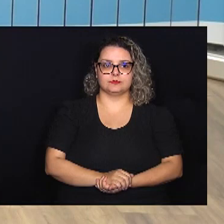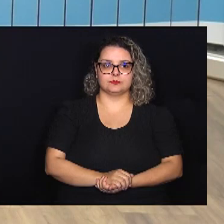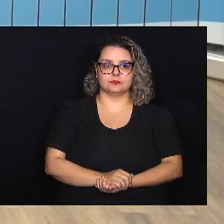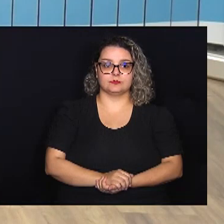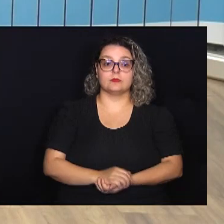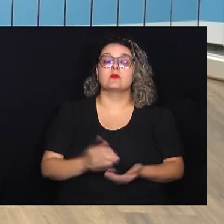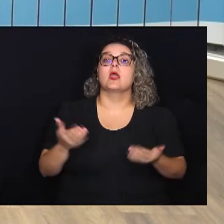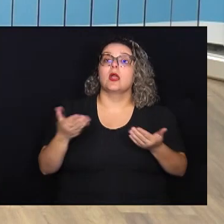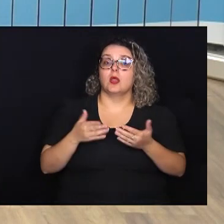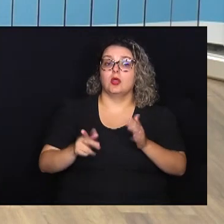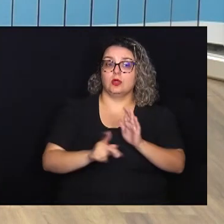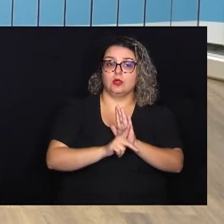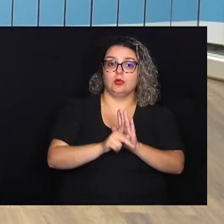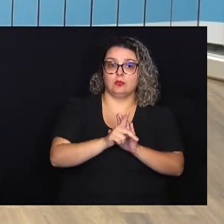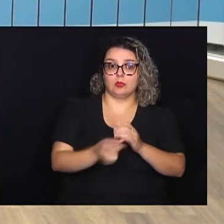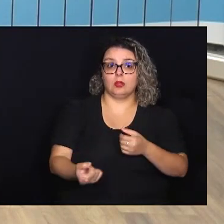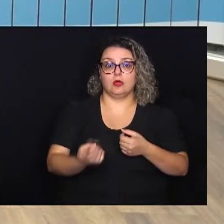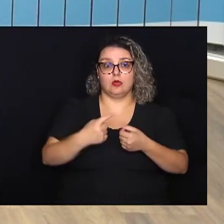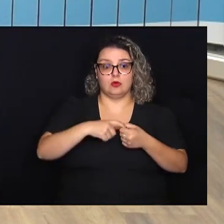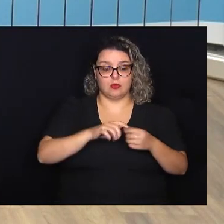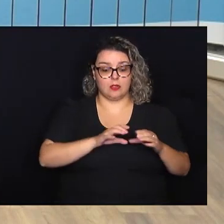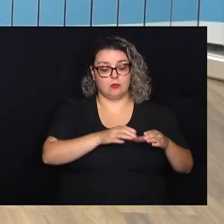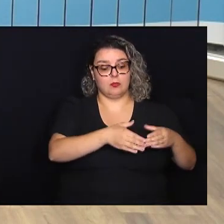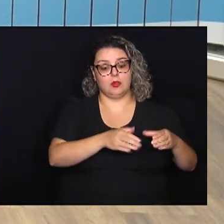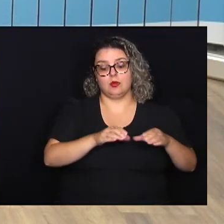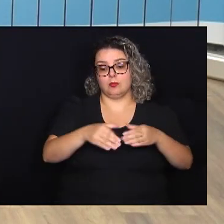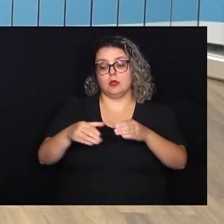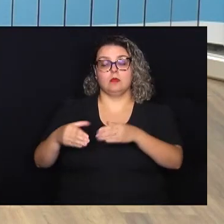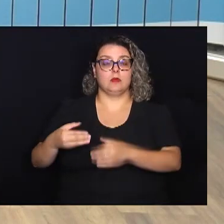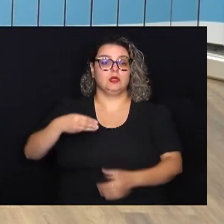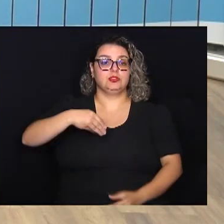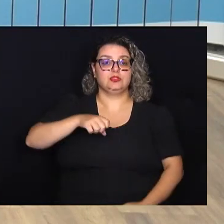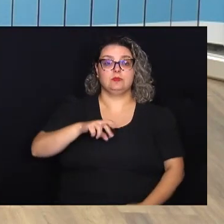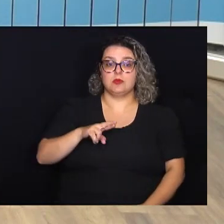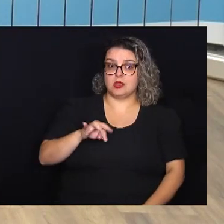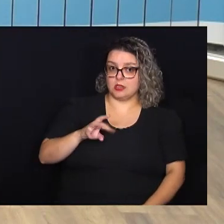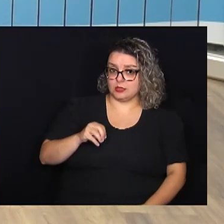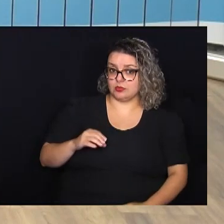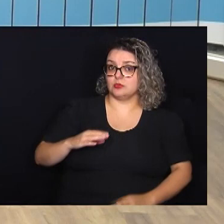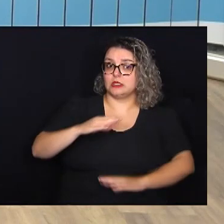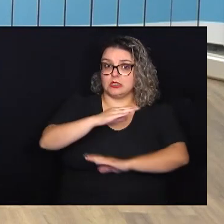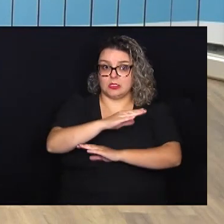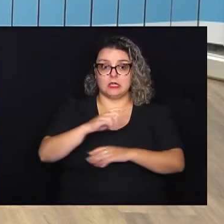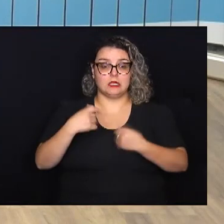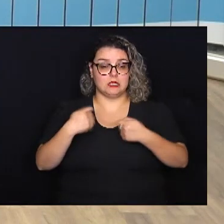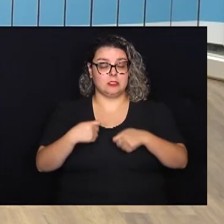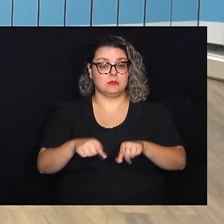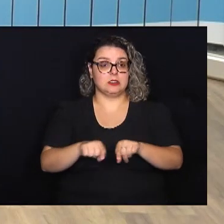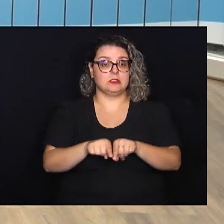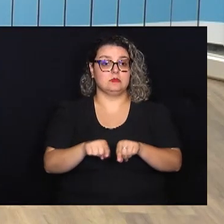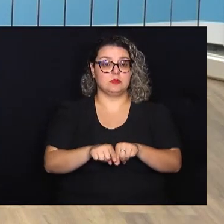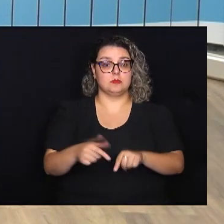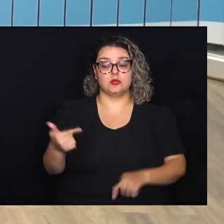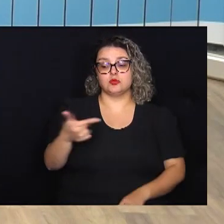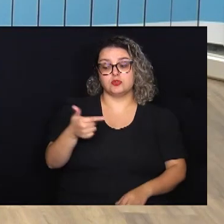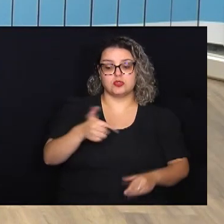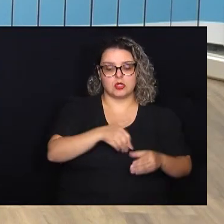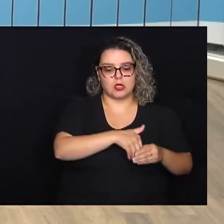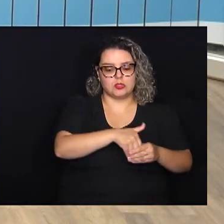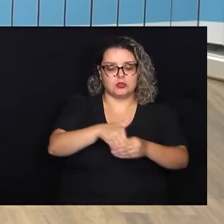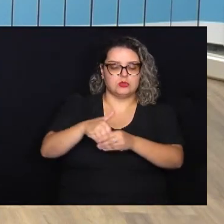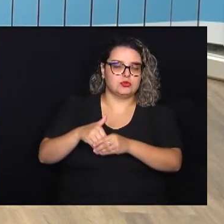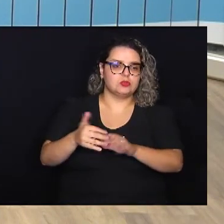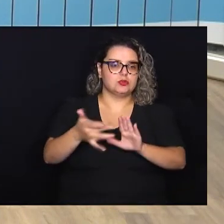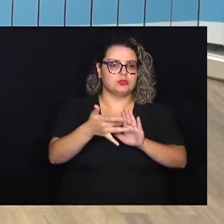agora o Projeto Volta para as comissões de mérito da câmara e ainda precisa passar por um segundo turno de votação